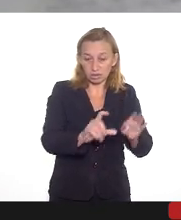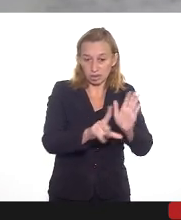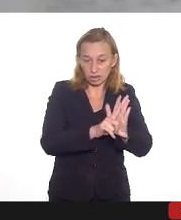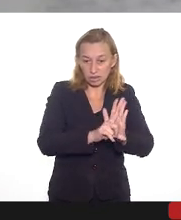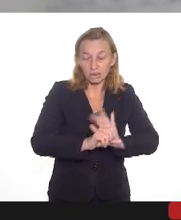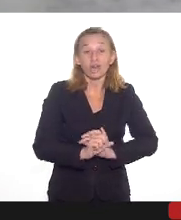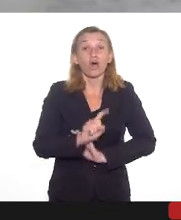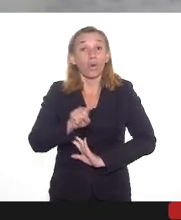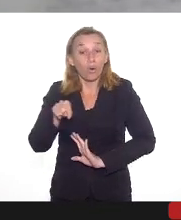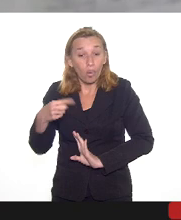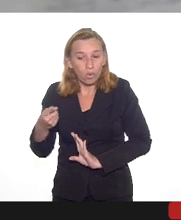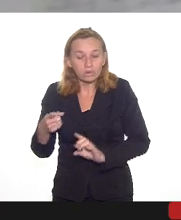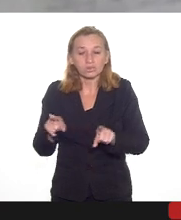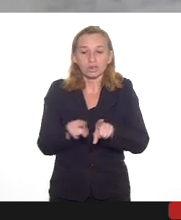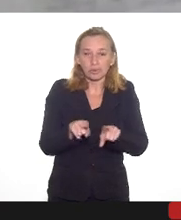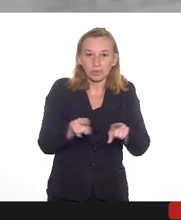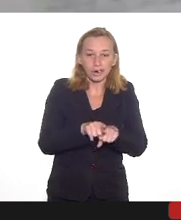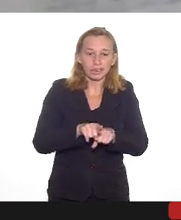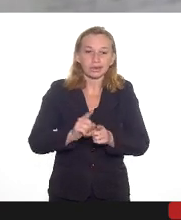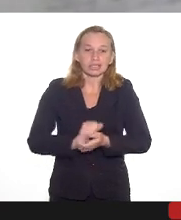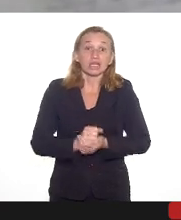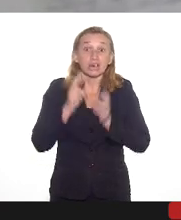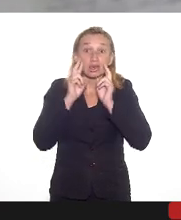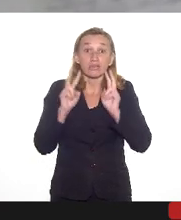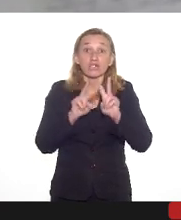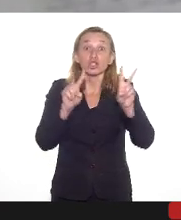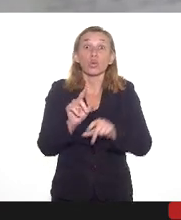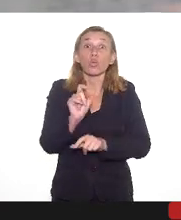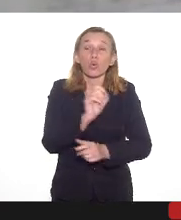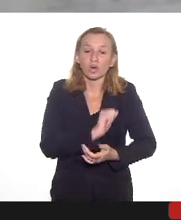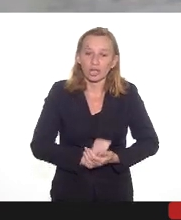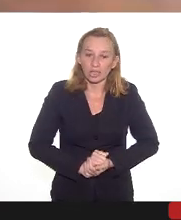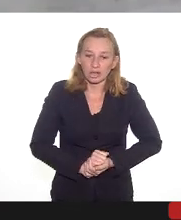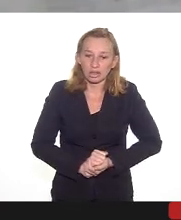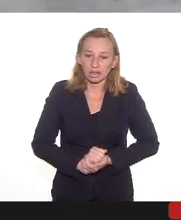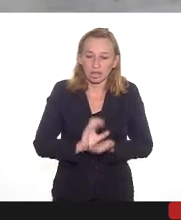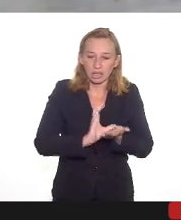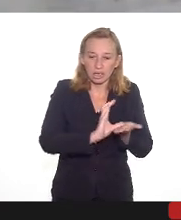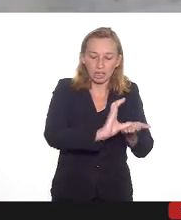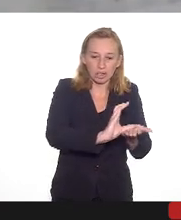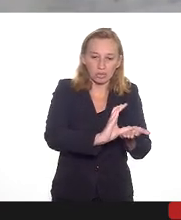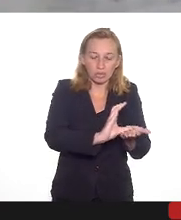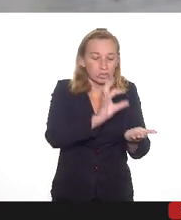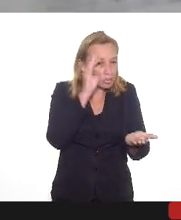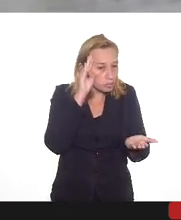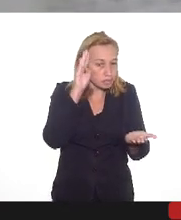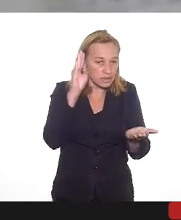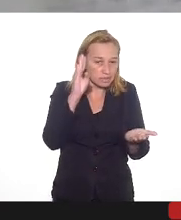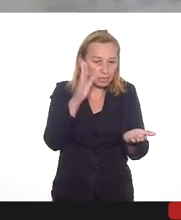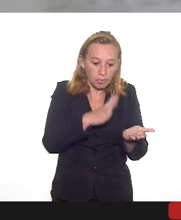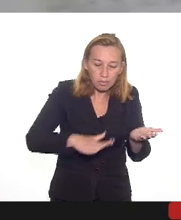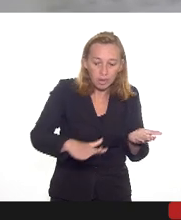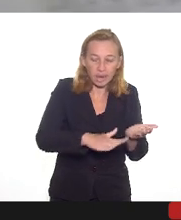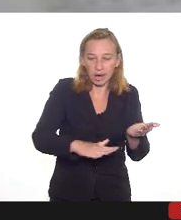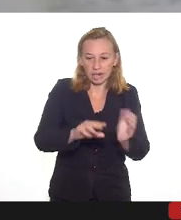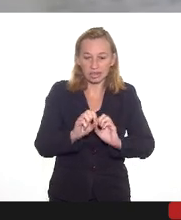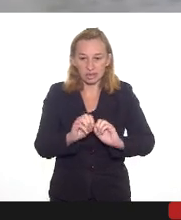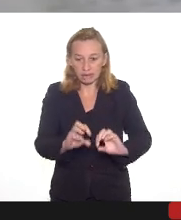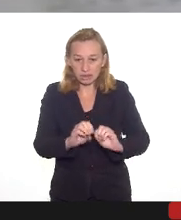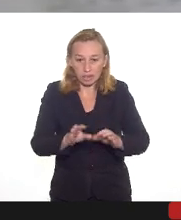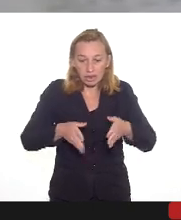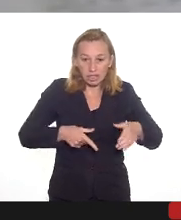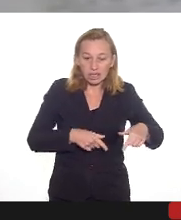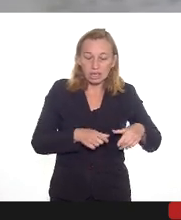Outro, inclusive, regramentos que visam destinar recursos específicos para a educação. E dentro dessa